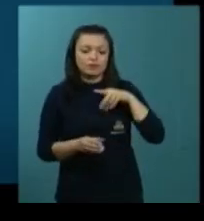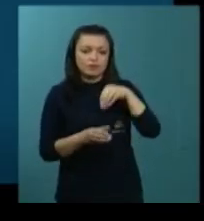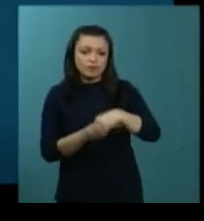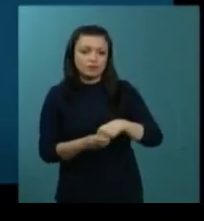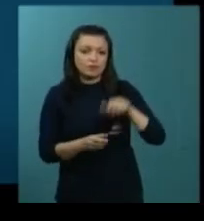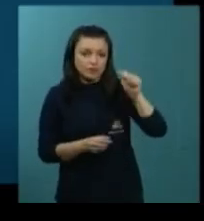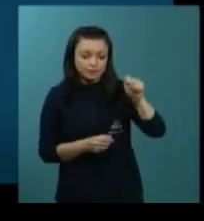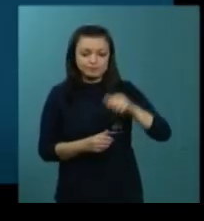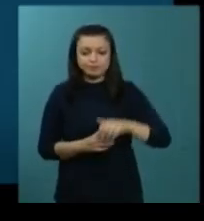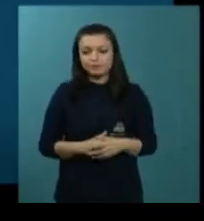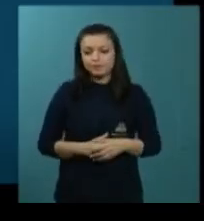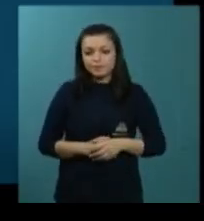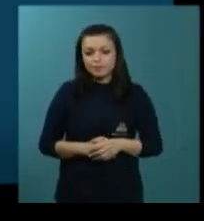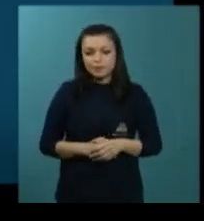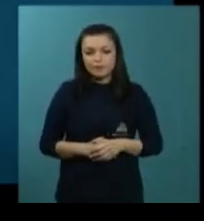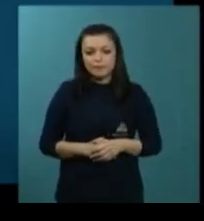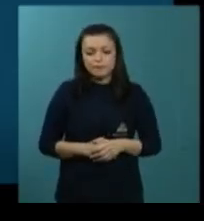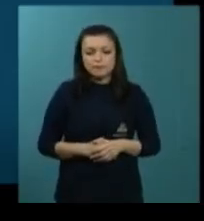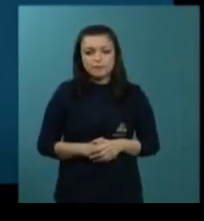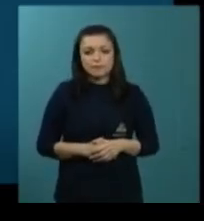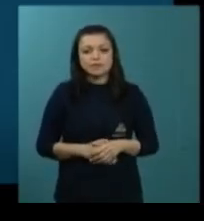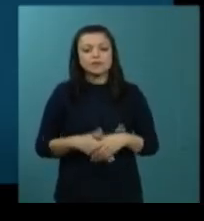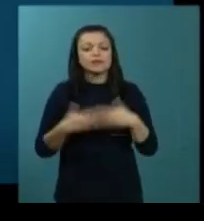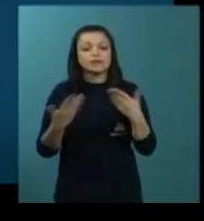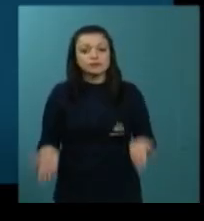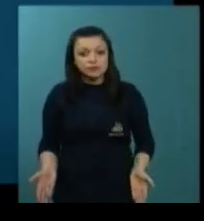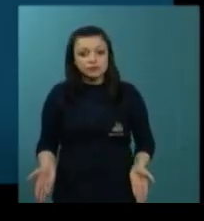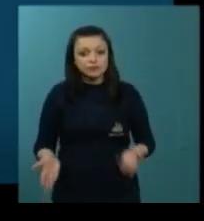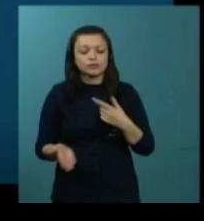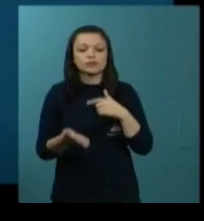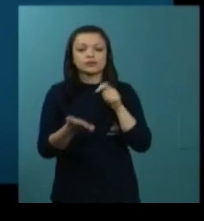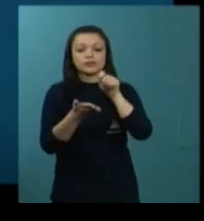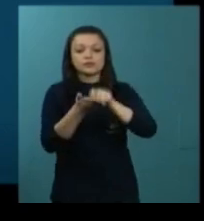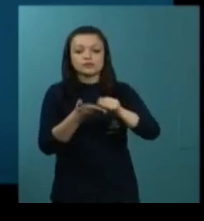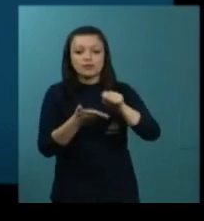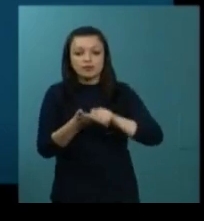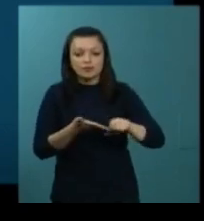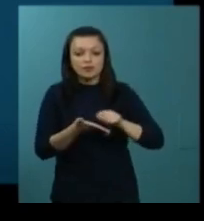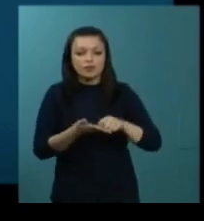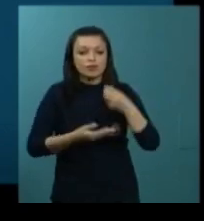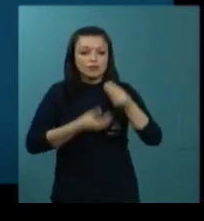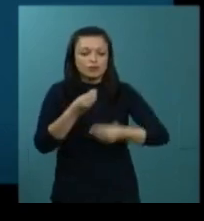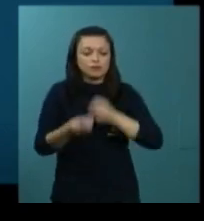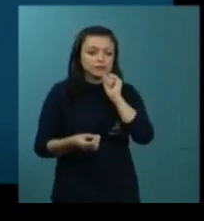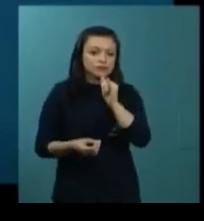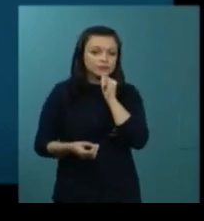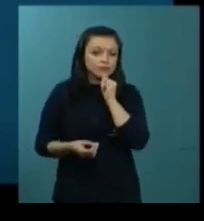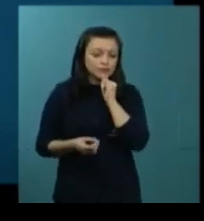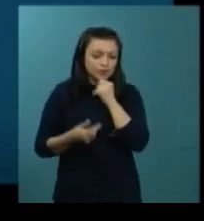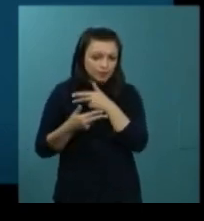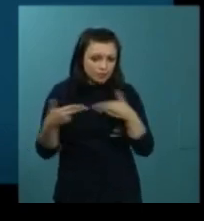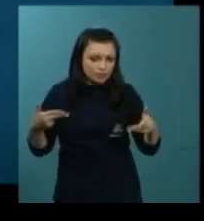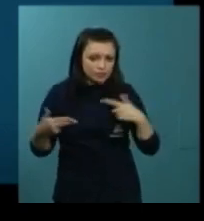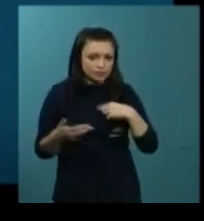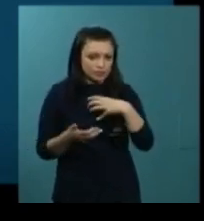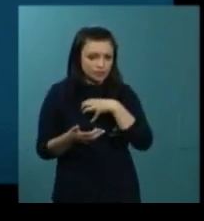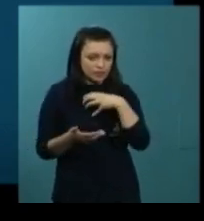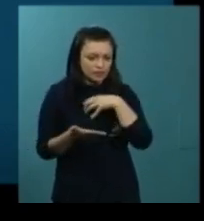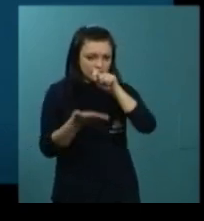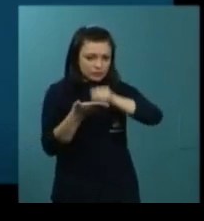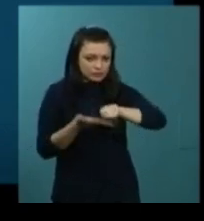A. Então, nós escrevemos essa relação da seguinte